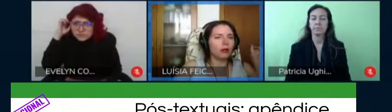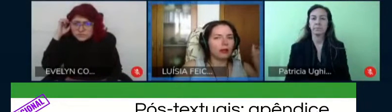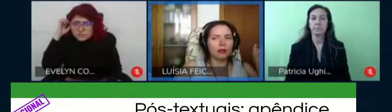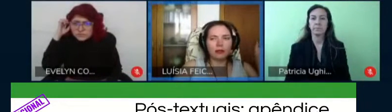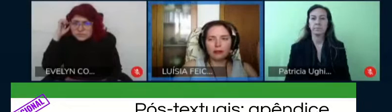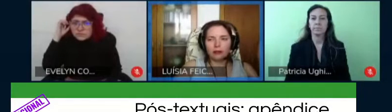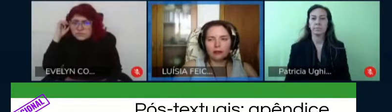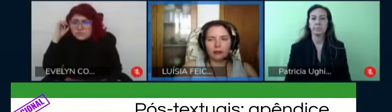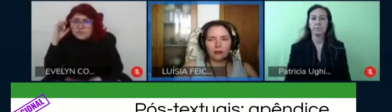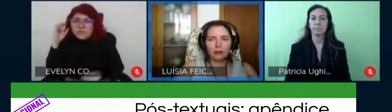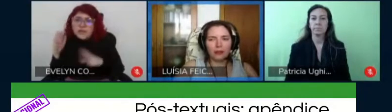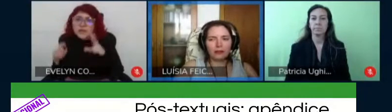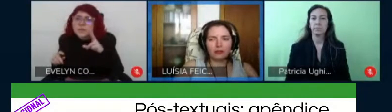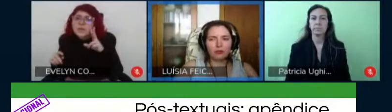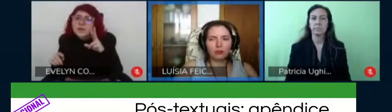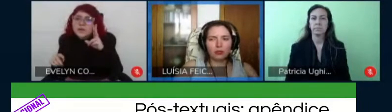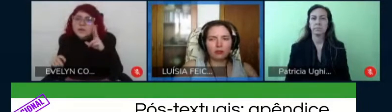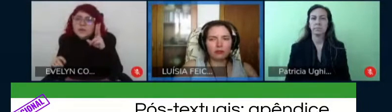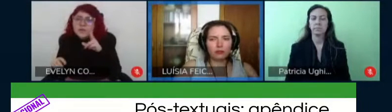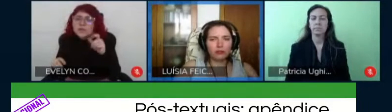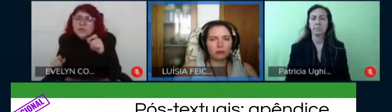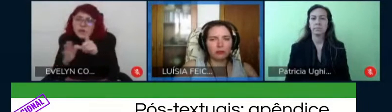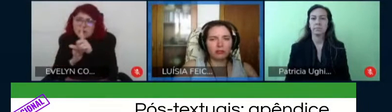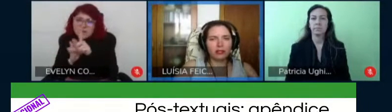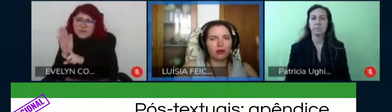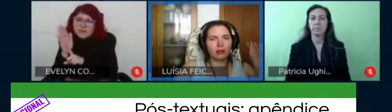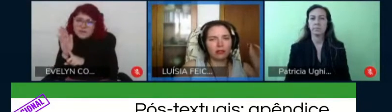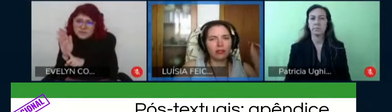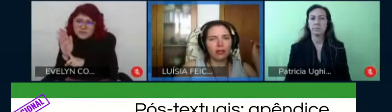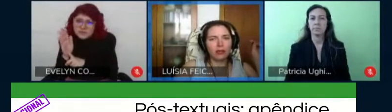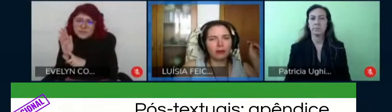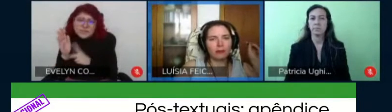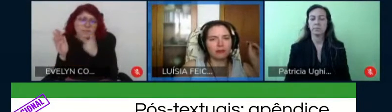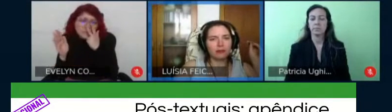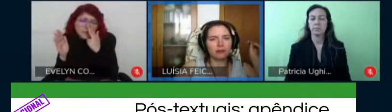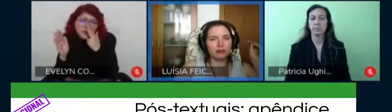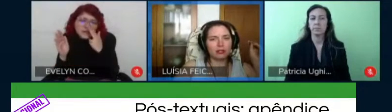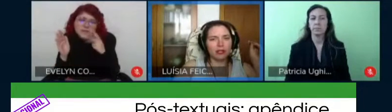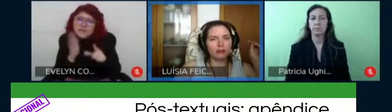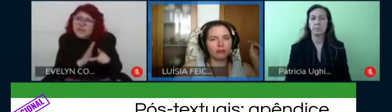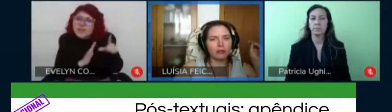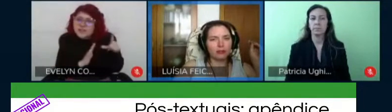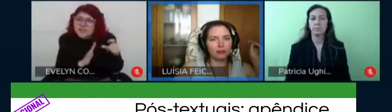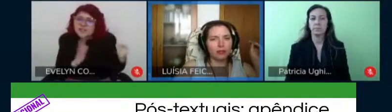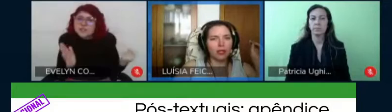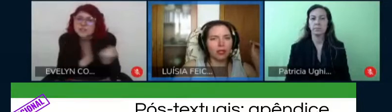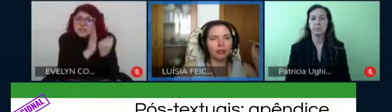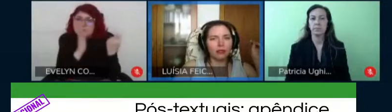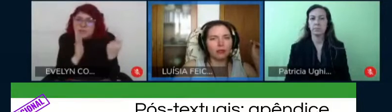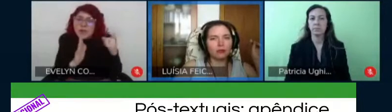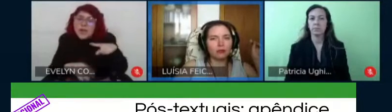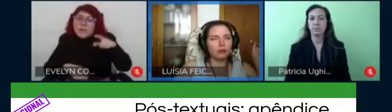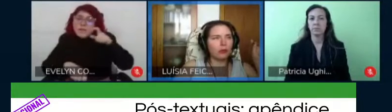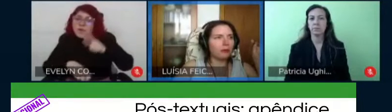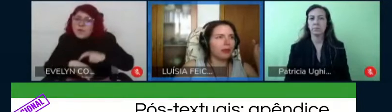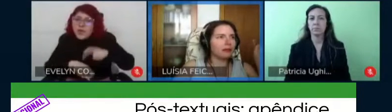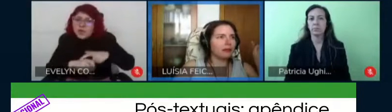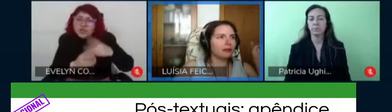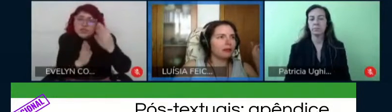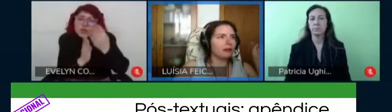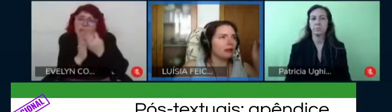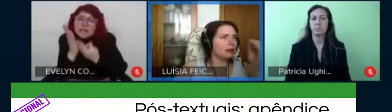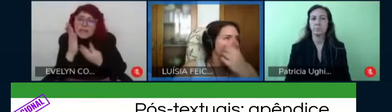com é parecido com a coisa dos símbolos, é na ordem que é indicado no texto. Então, se